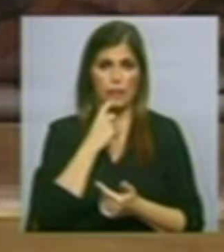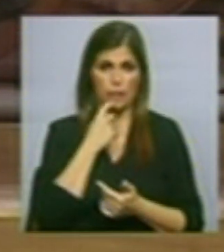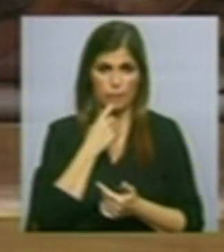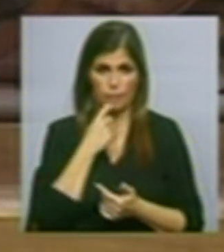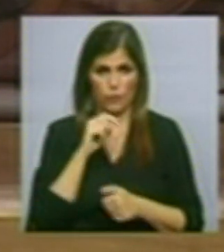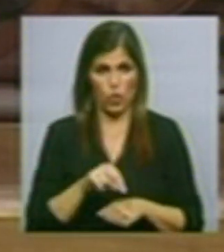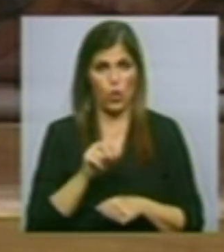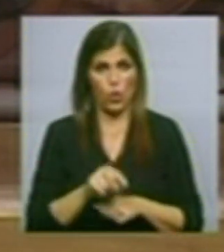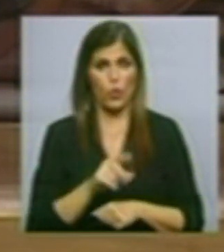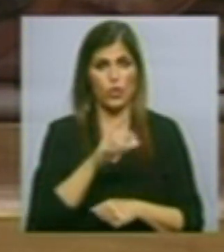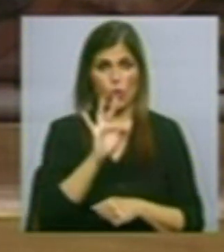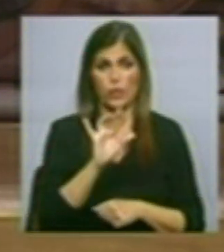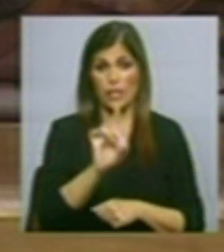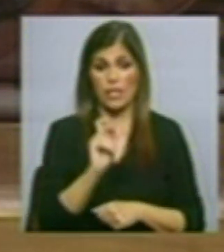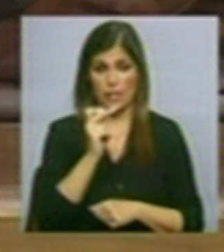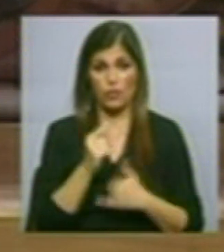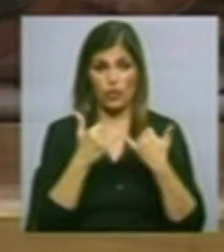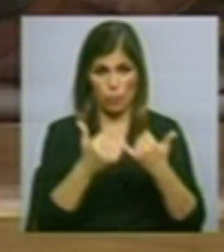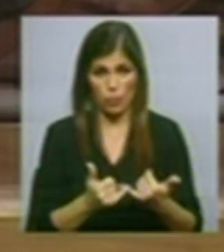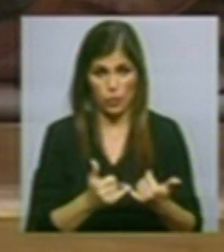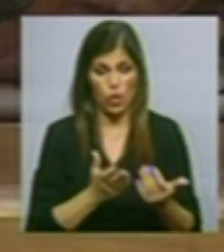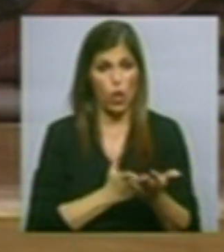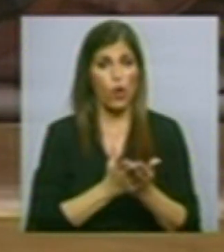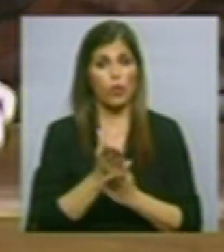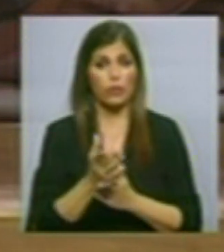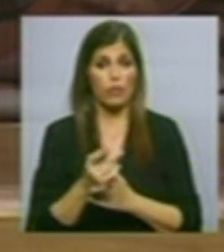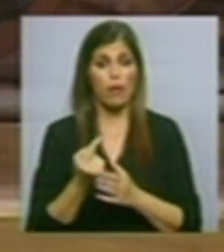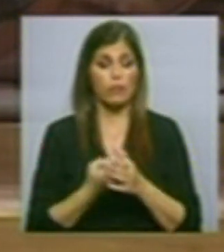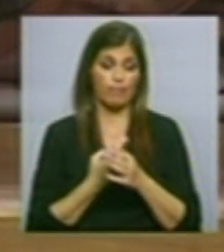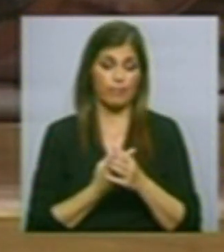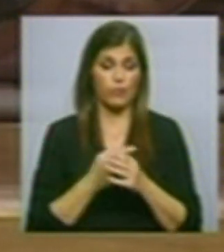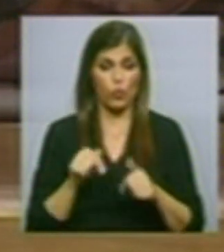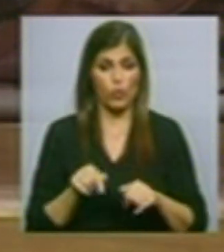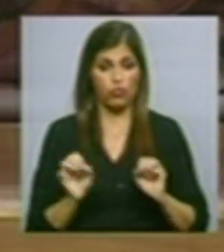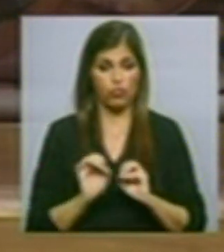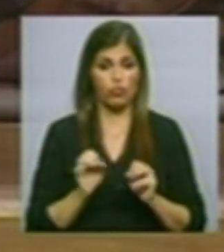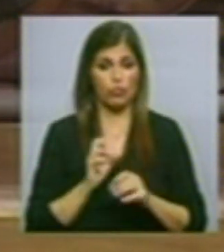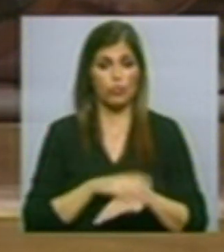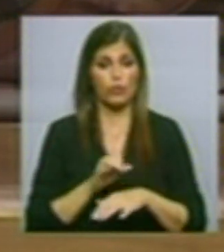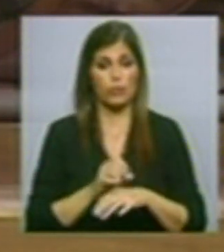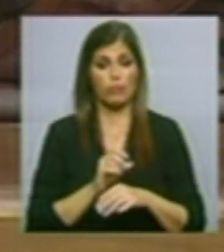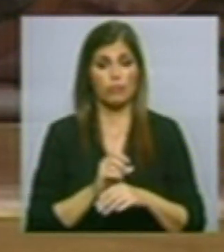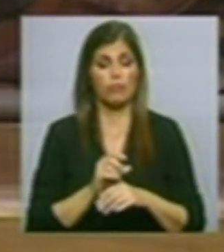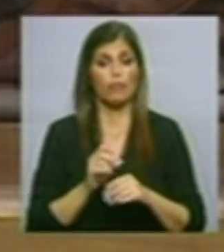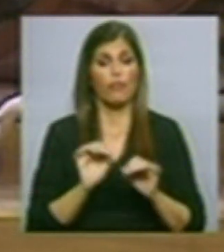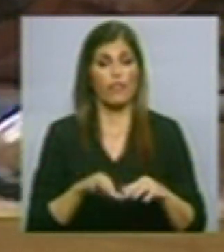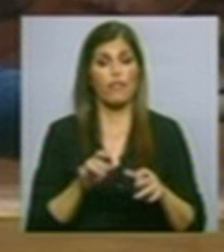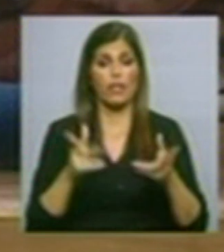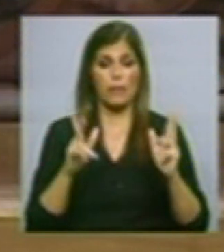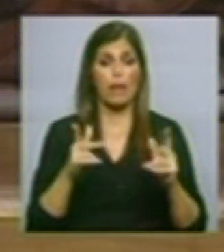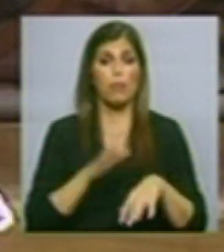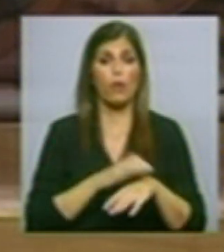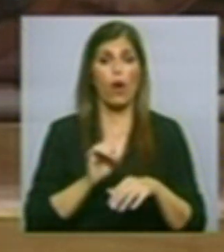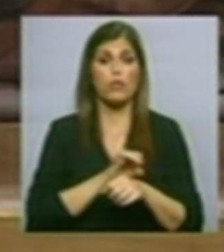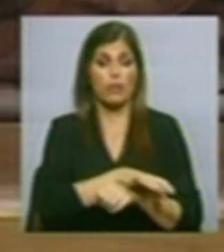hoje, 46 anos depois, continuamos confinados. Hoje já não por força de nos retirarem as liberdades, mas por uma pandemia